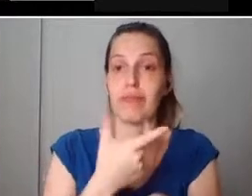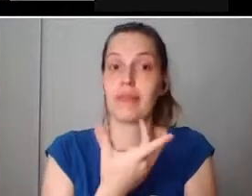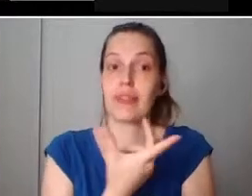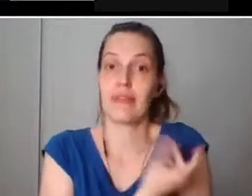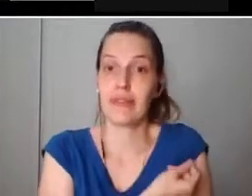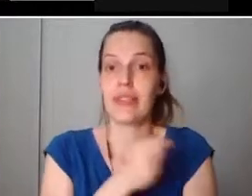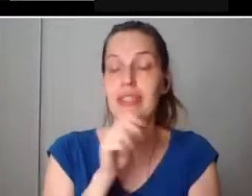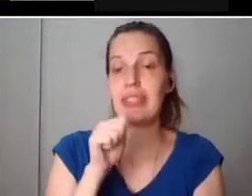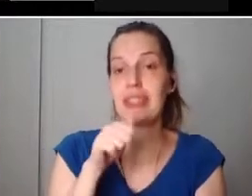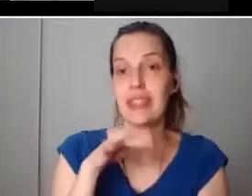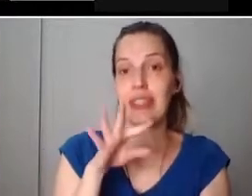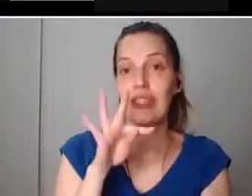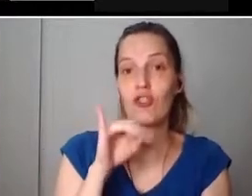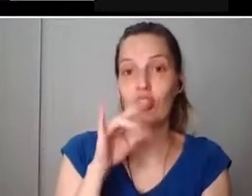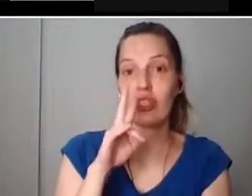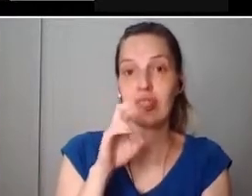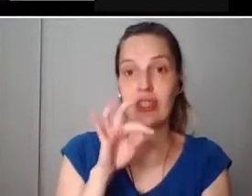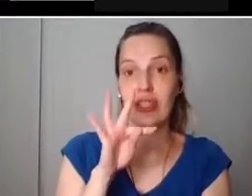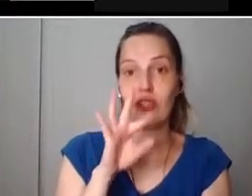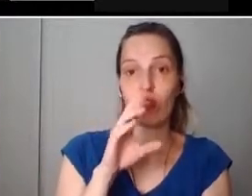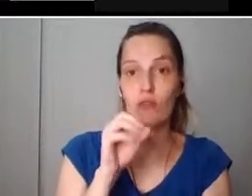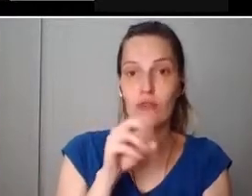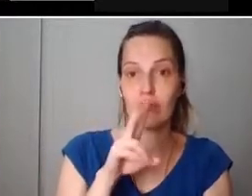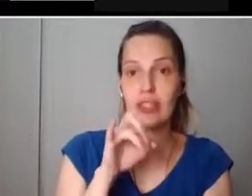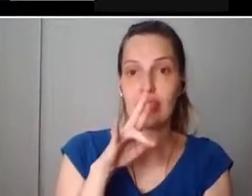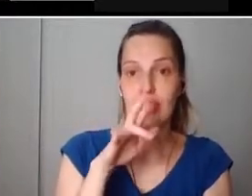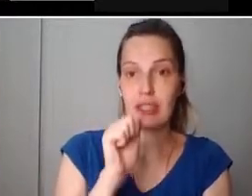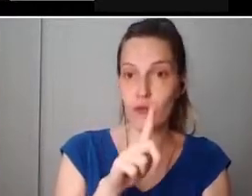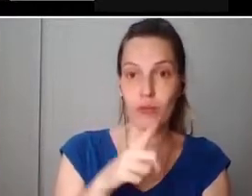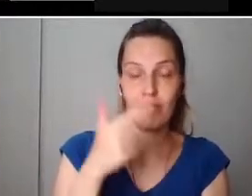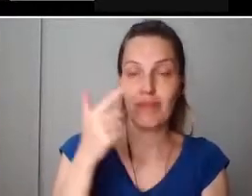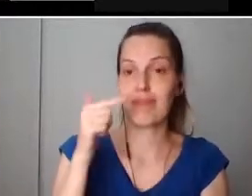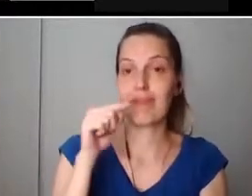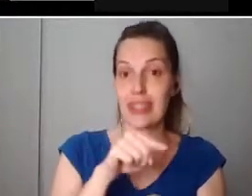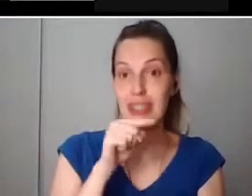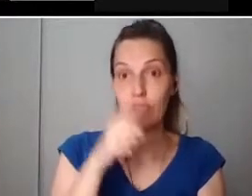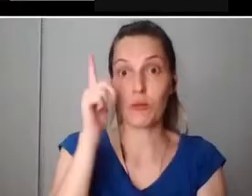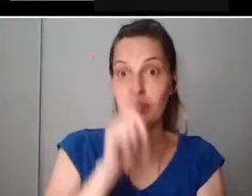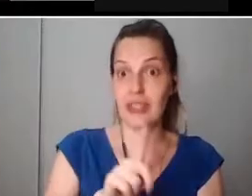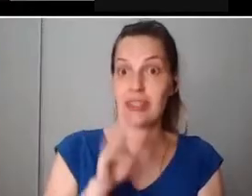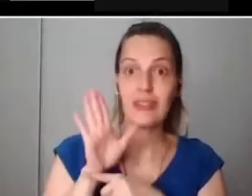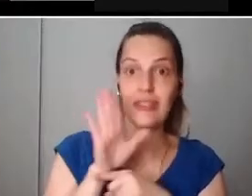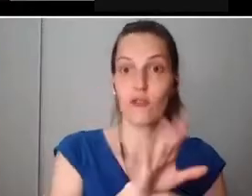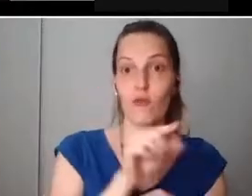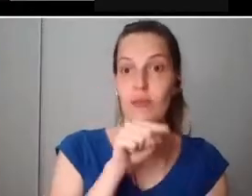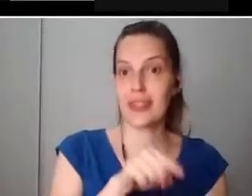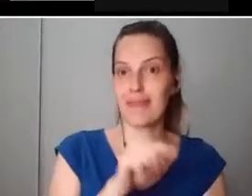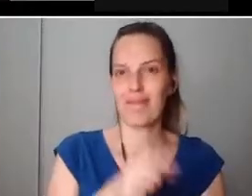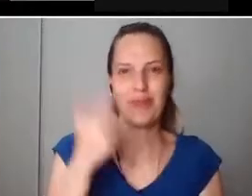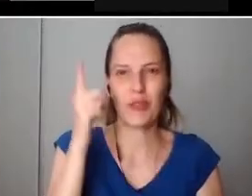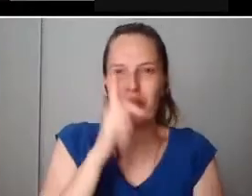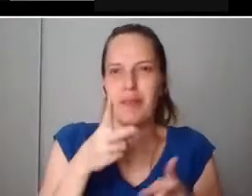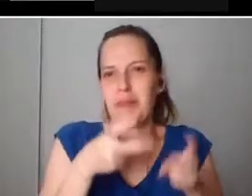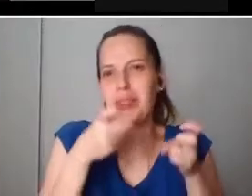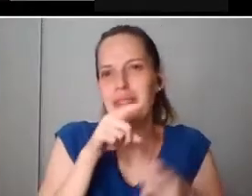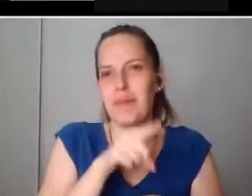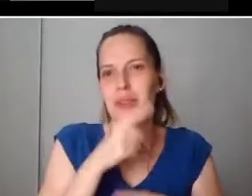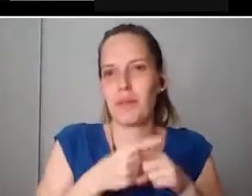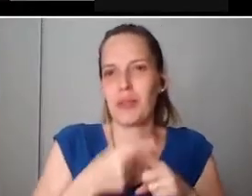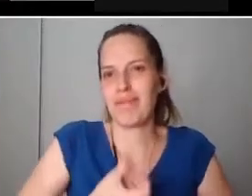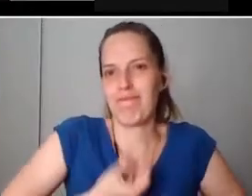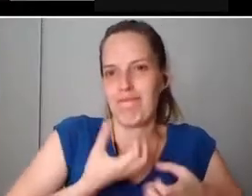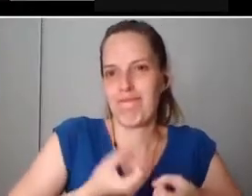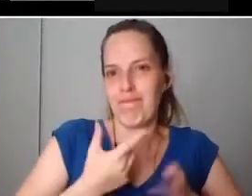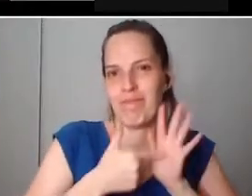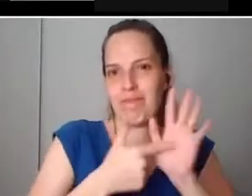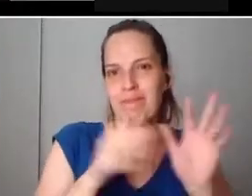pega o paciente nessa época aqui, para poder tratar aqui. Então, daí a importância de prevenir, porque se a gente não pegar e não puder tratar aqui, a gente